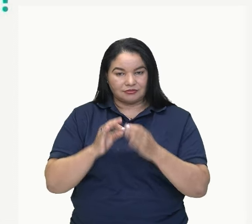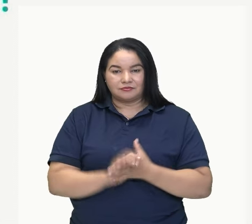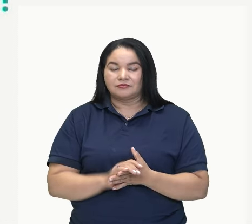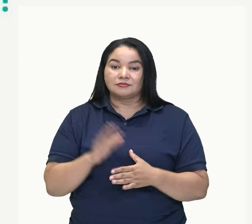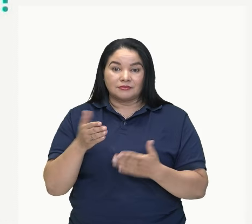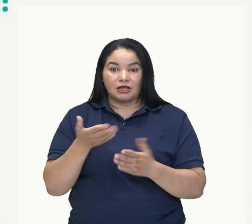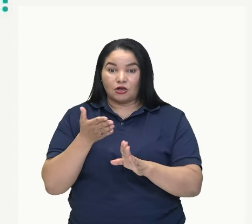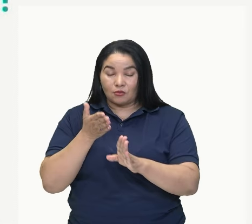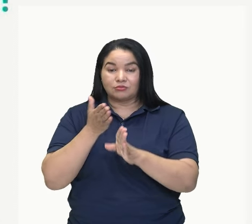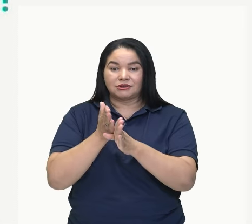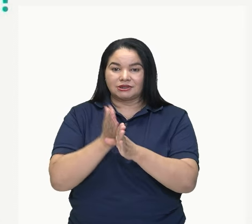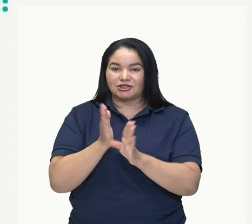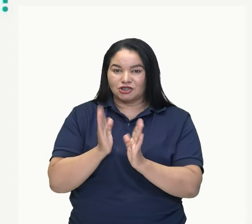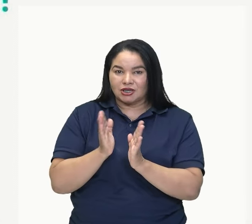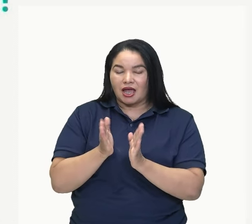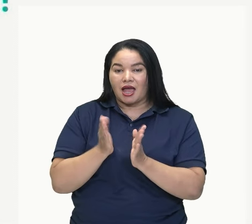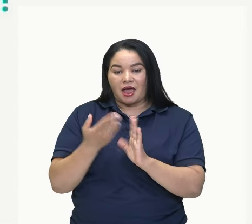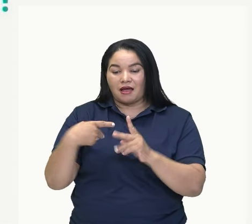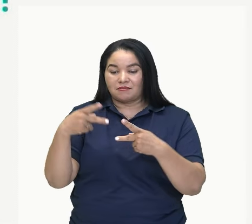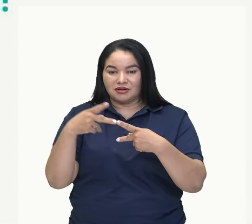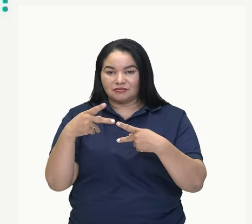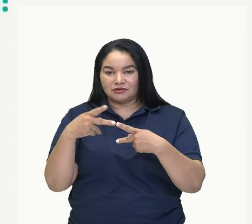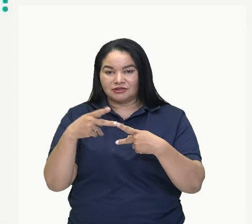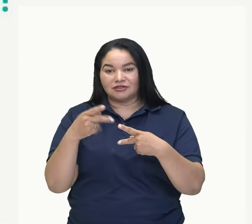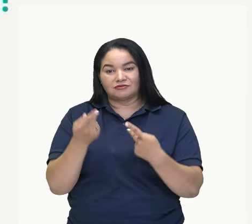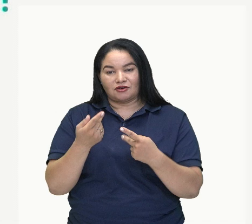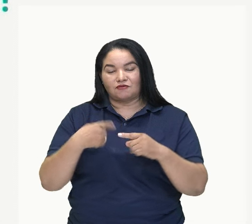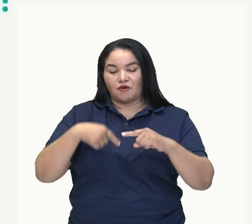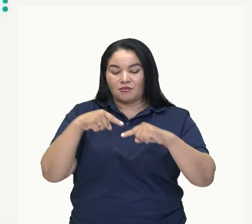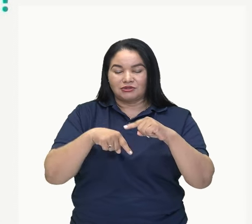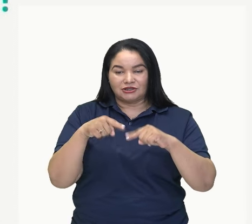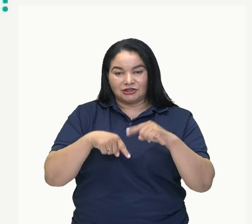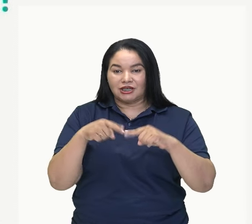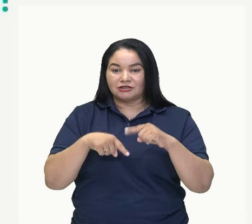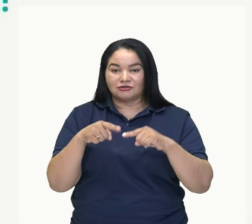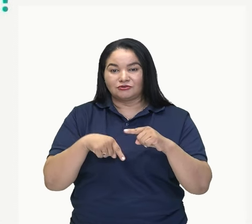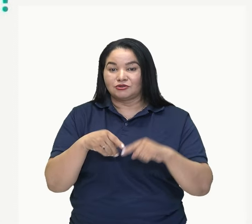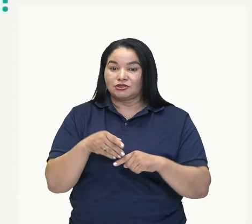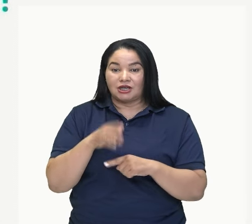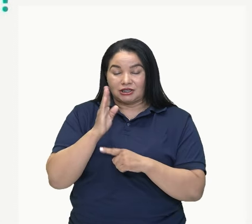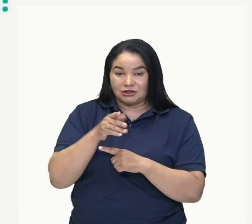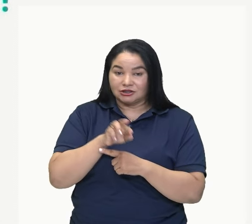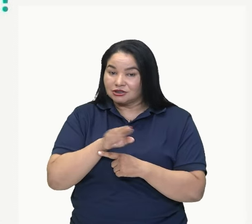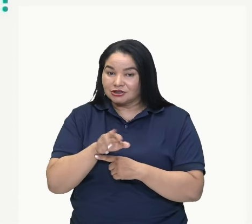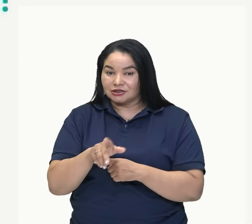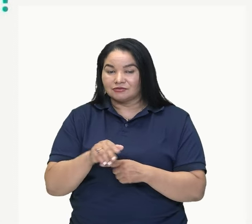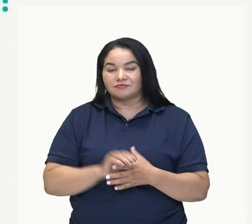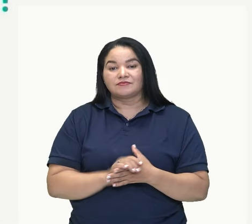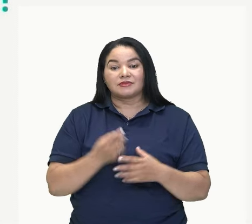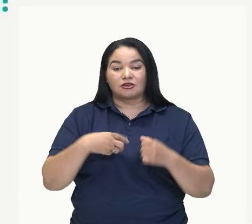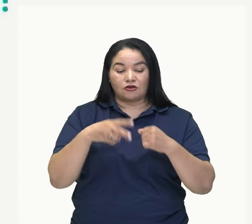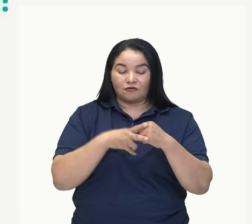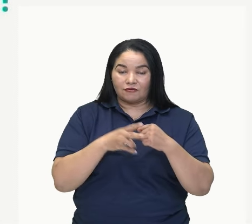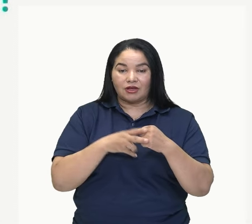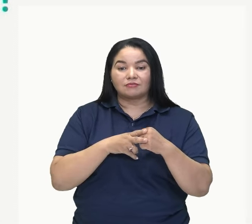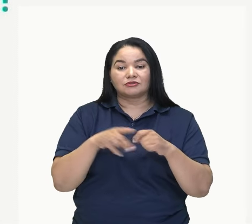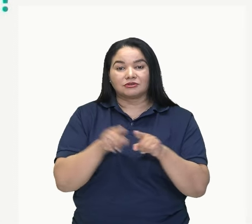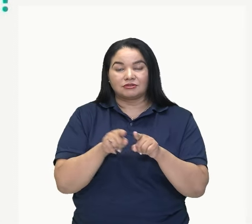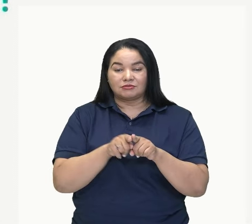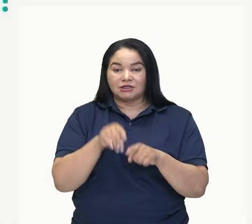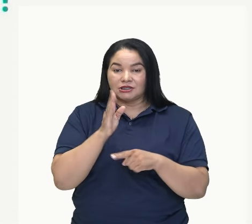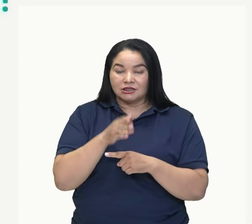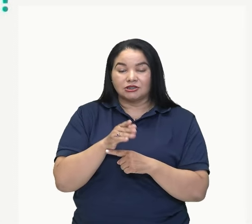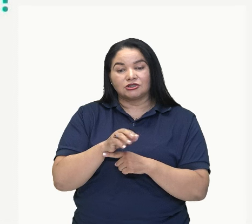ali a nossa preposição. Então, o meu objeto é objeto indireto e o meu verbo é verbo transitivo indireto, ok? Vamos a